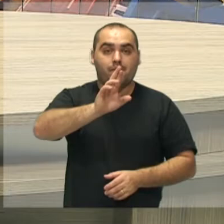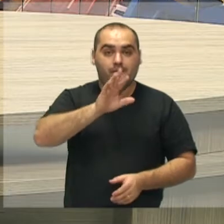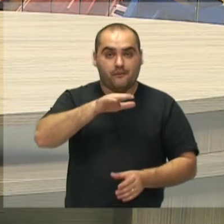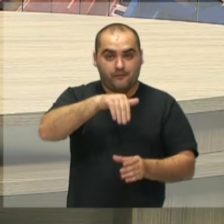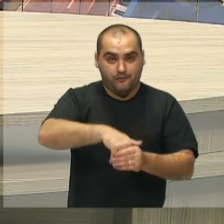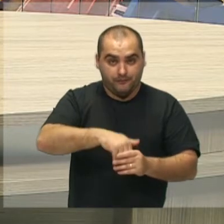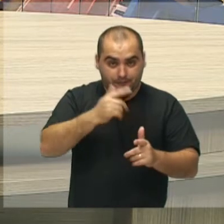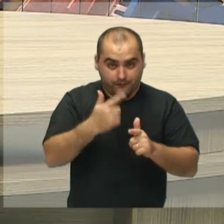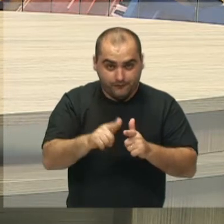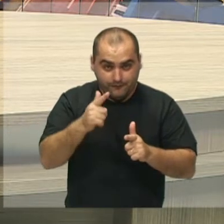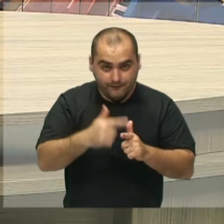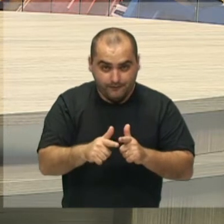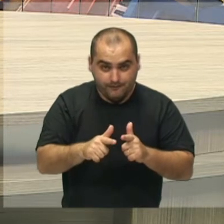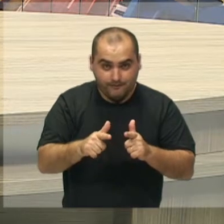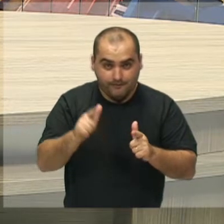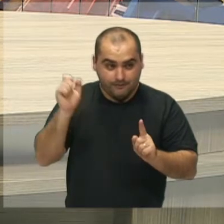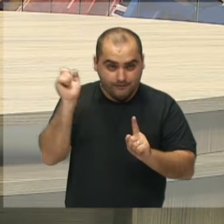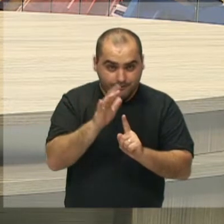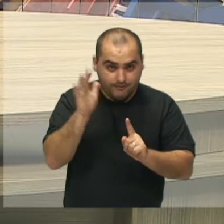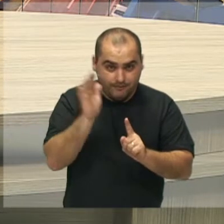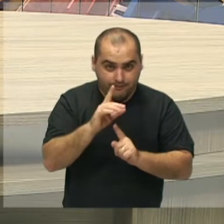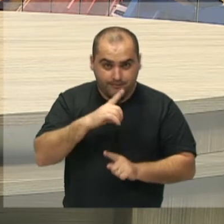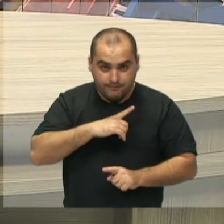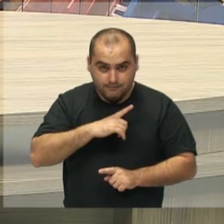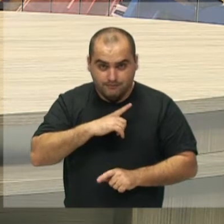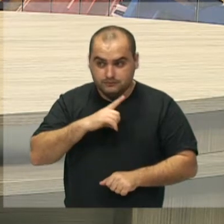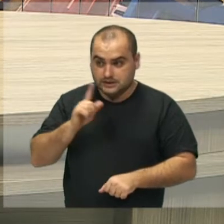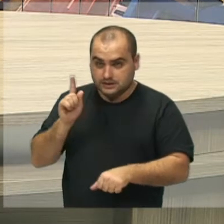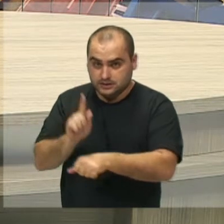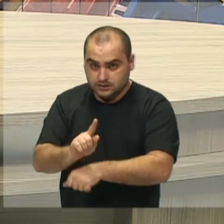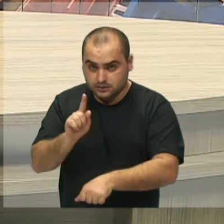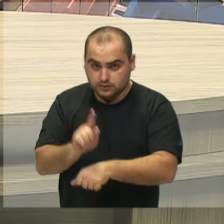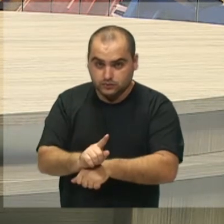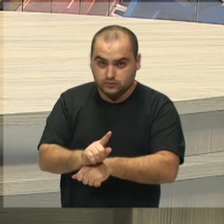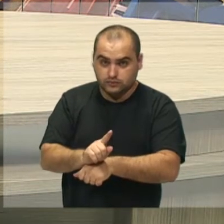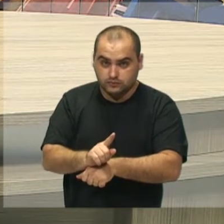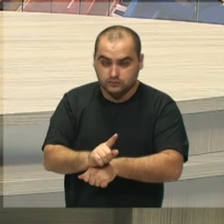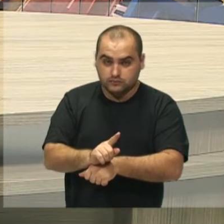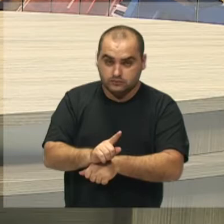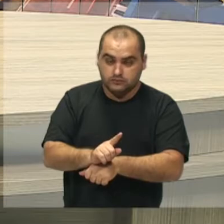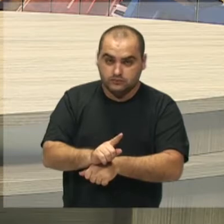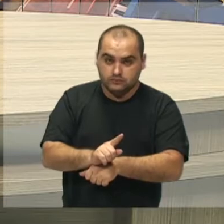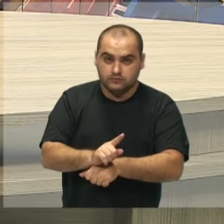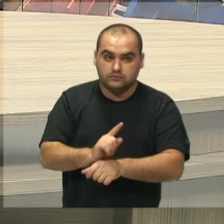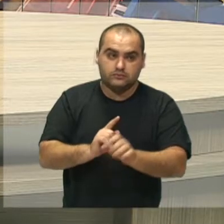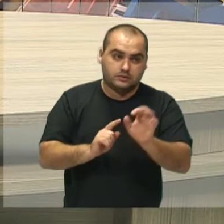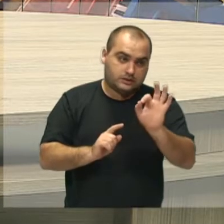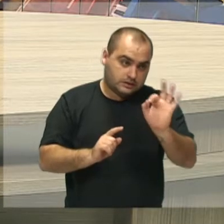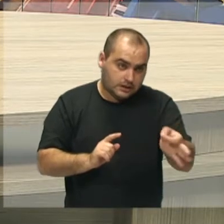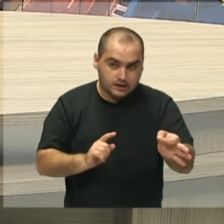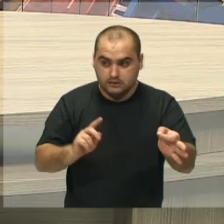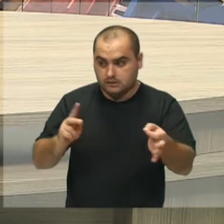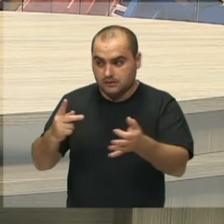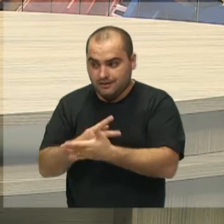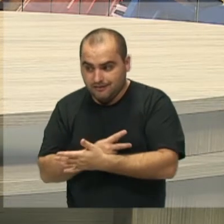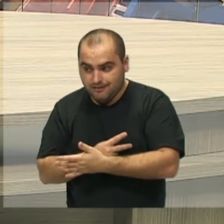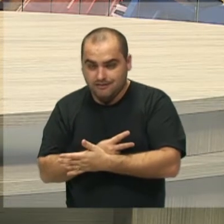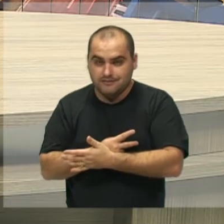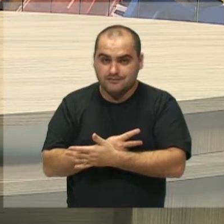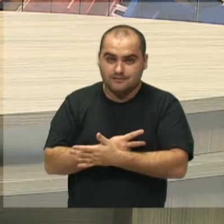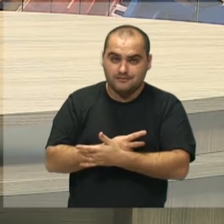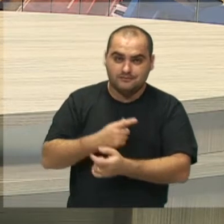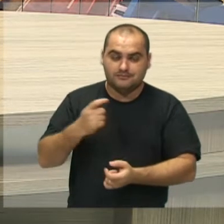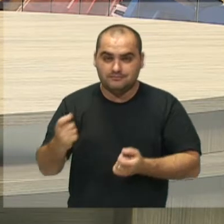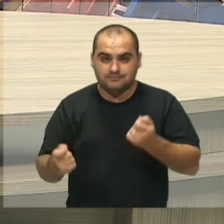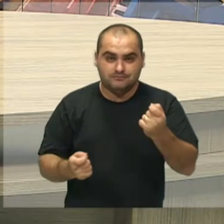urnas, a ação dos gestores acabou chancelando, não, agiu certo ou agiu errado, porque a